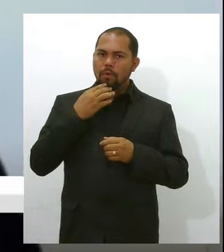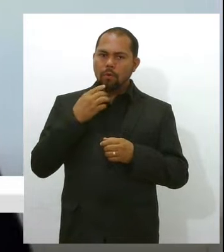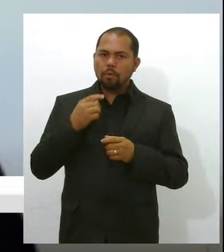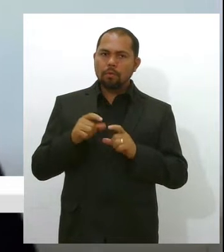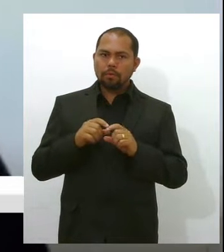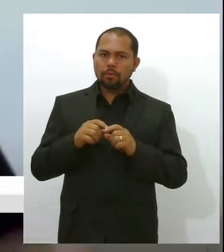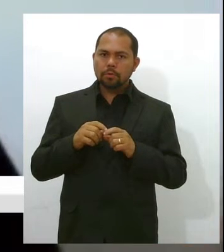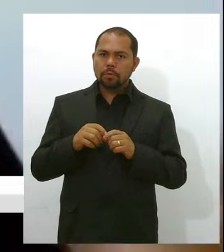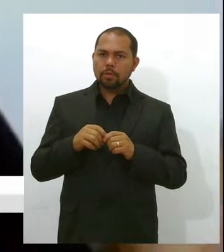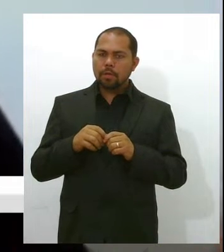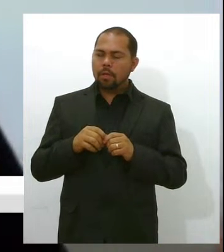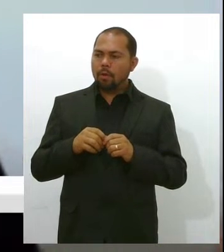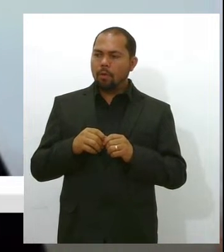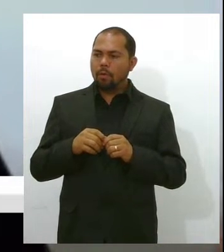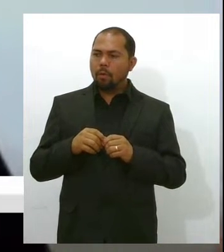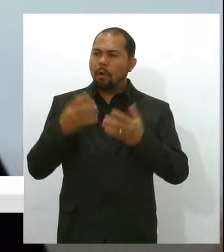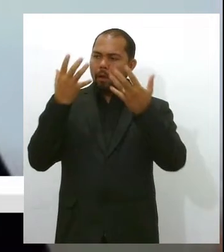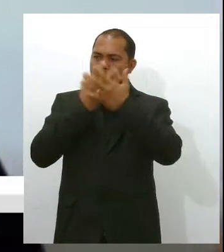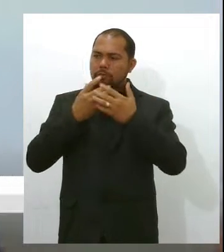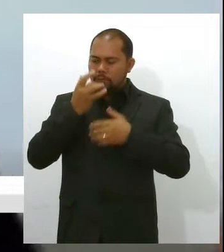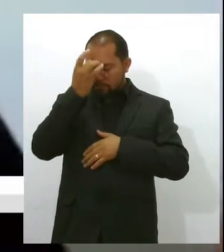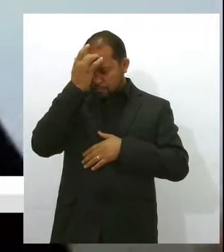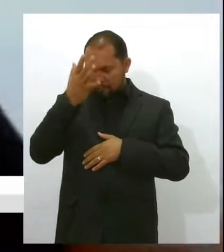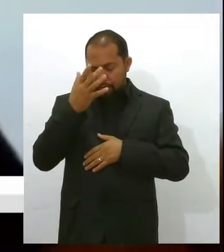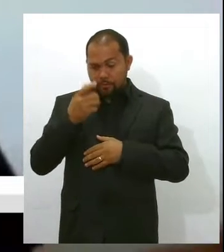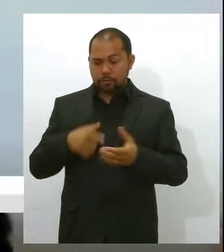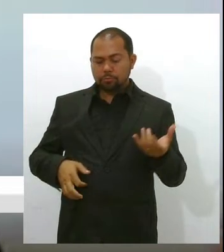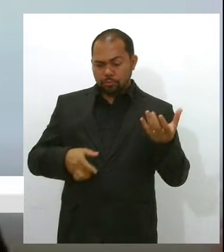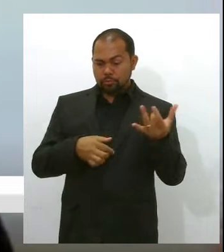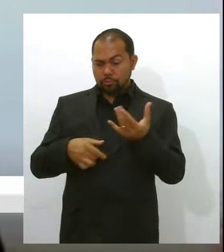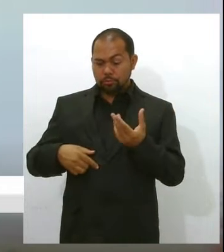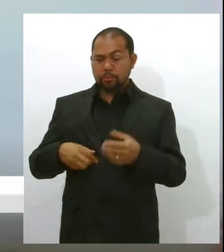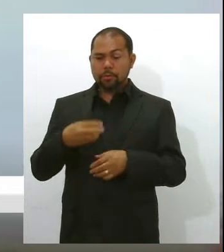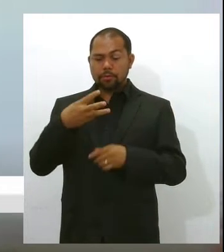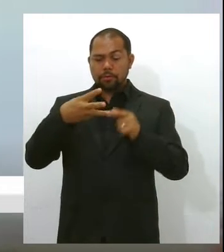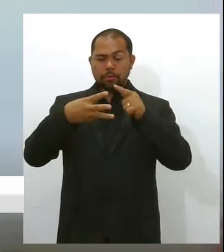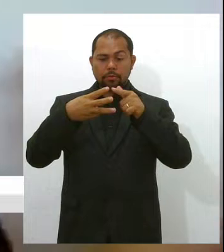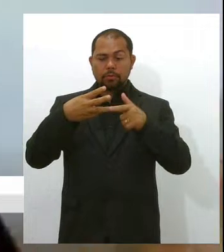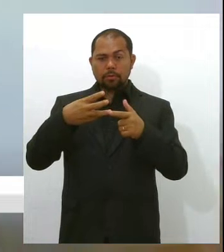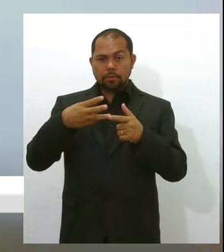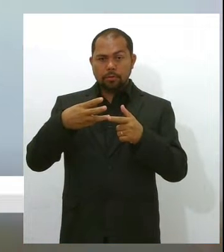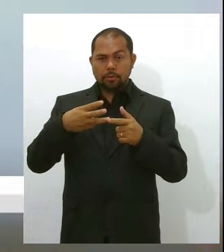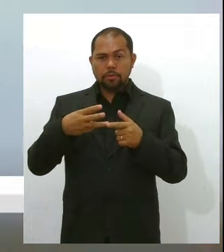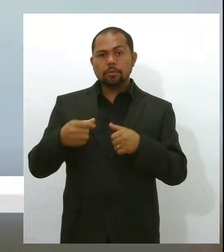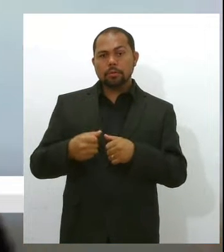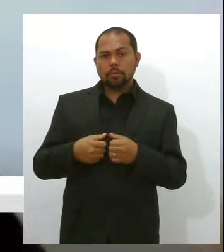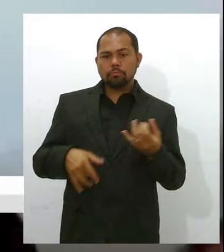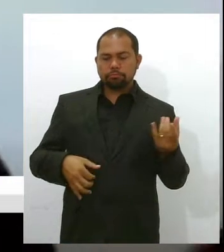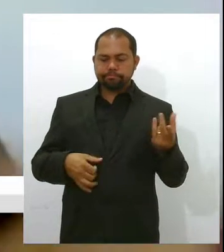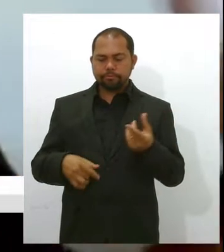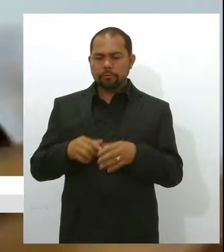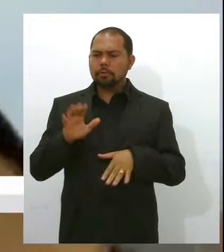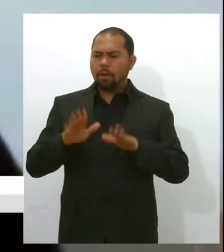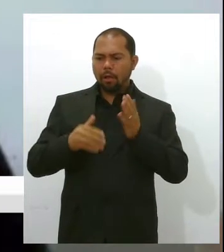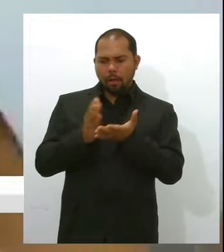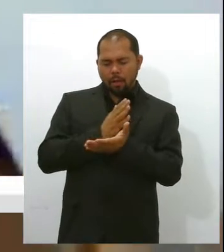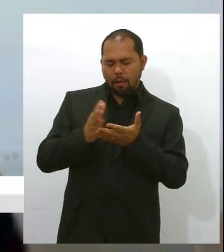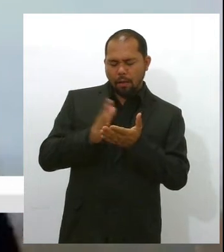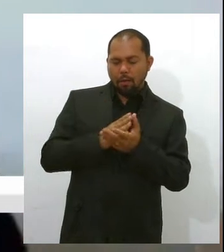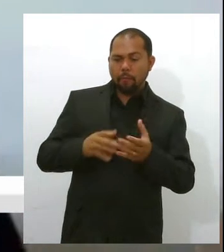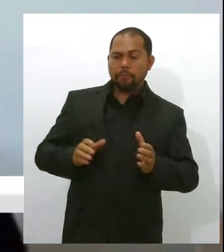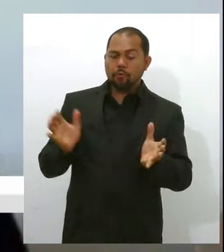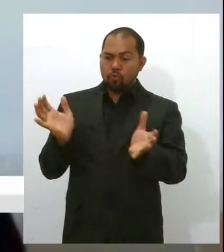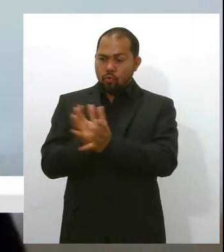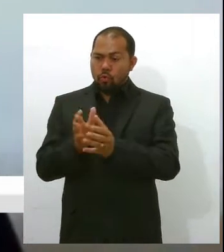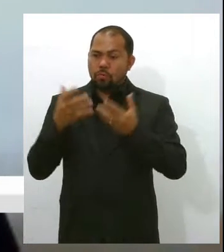seria uma música composta basicamente por três acordes. Algumas bandas fizeram realmente, de fato, algumas músicas só com três acordes, outras várias foram